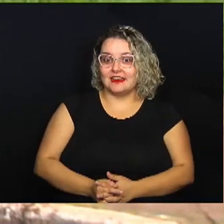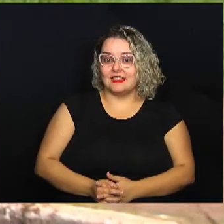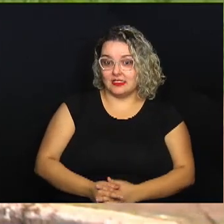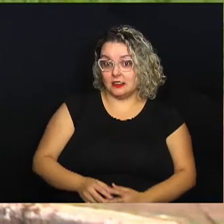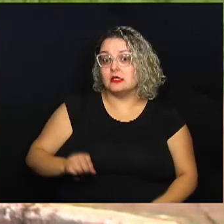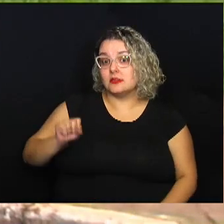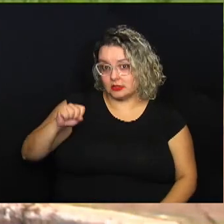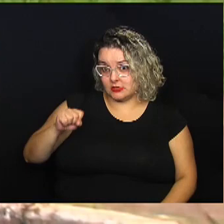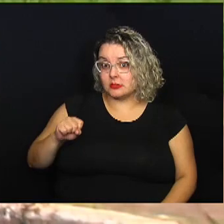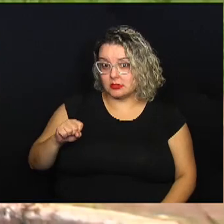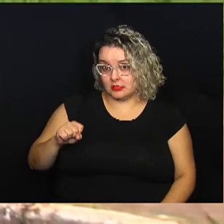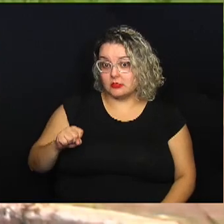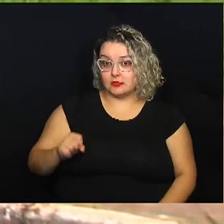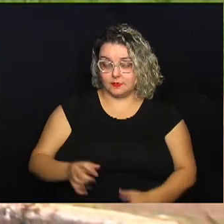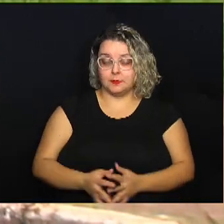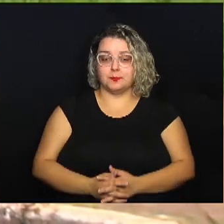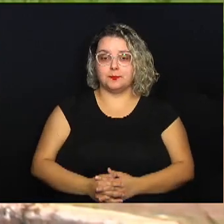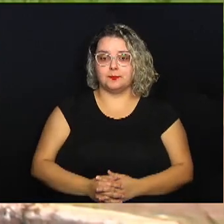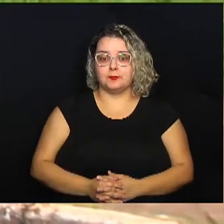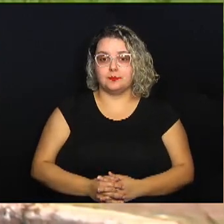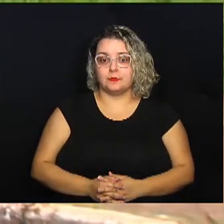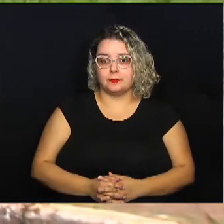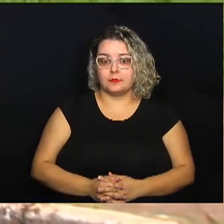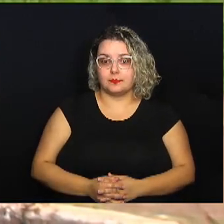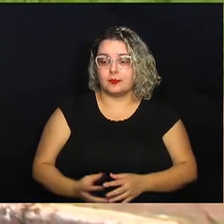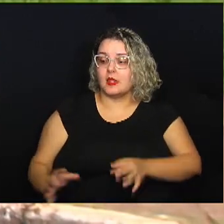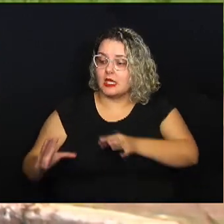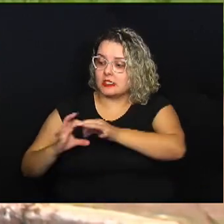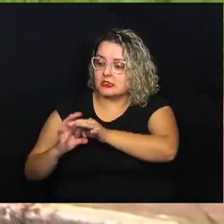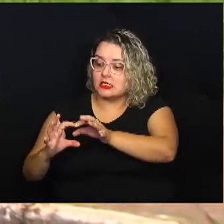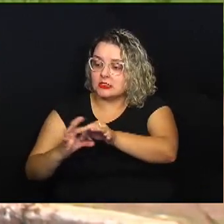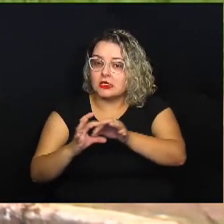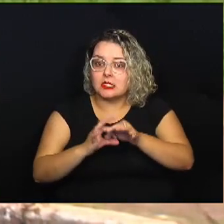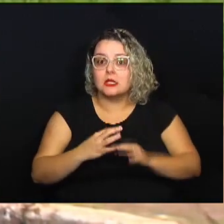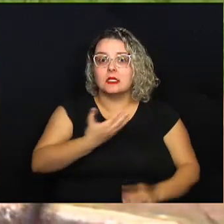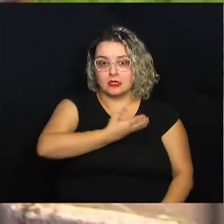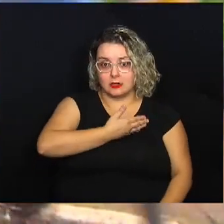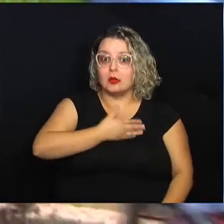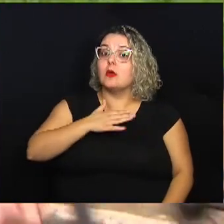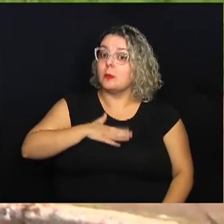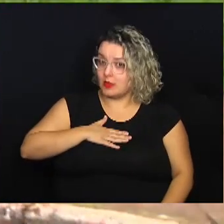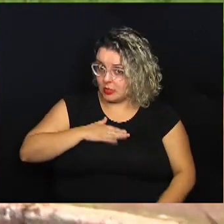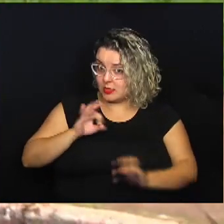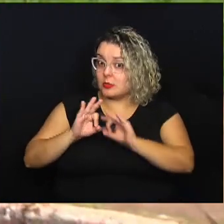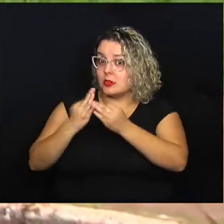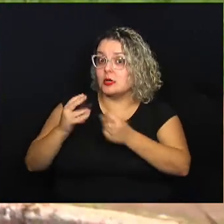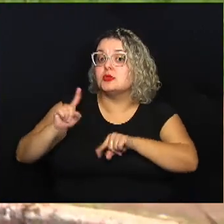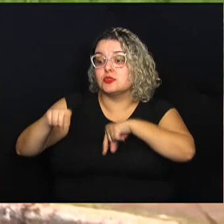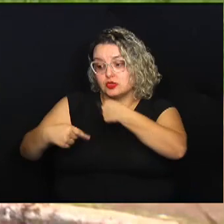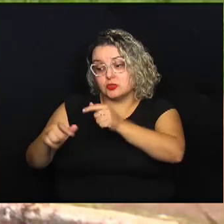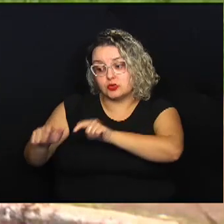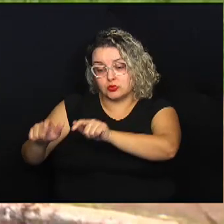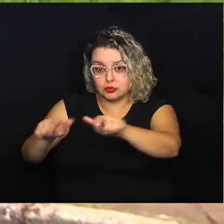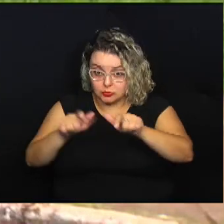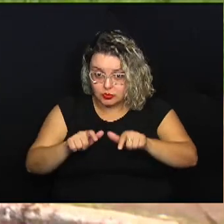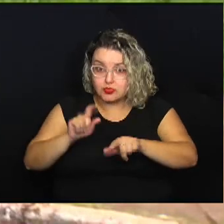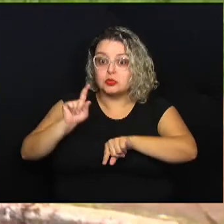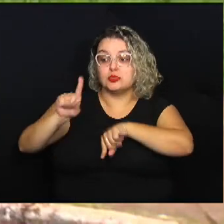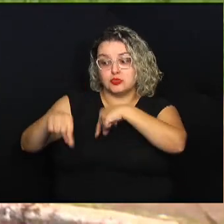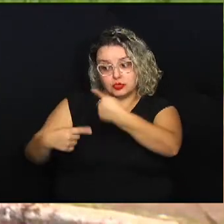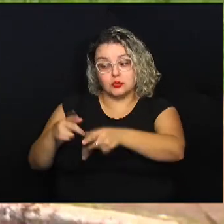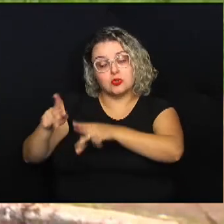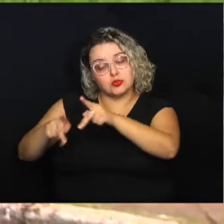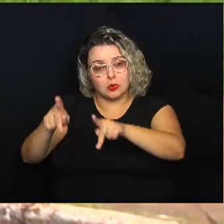Eu faço mais esses laços de amizade com os meus próprios parentes, que são de outras regiões, que são de outros povos, né?